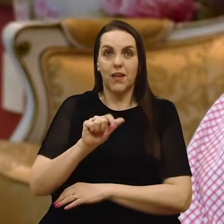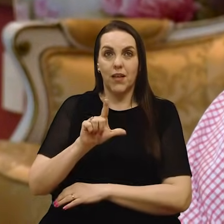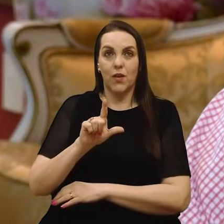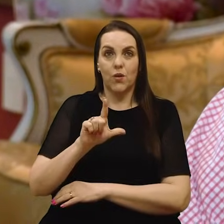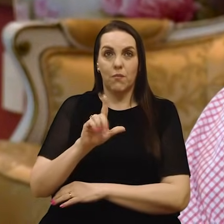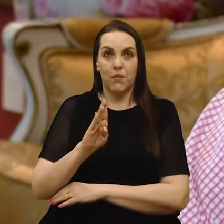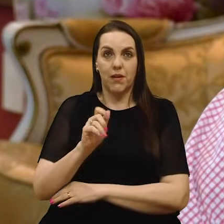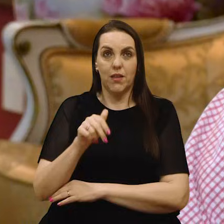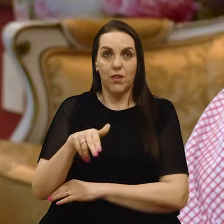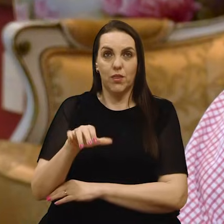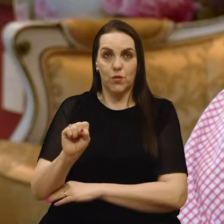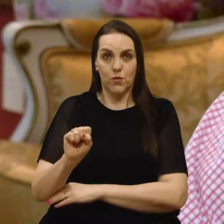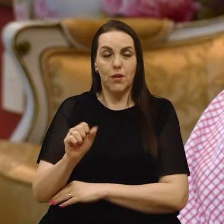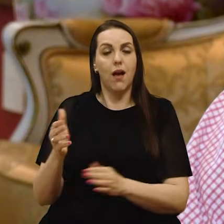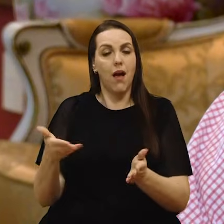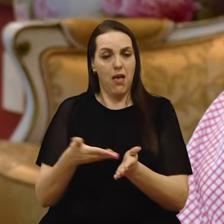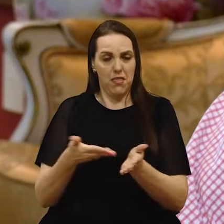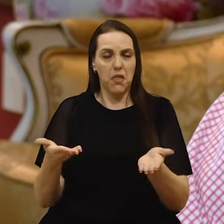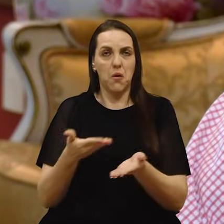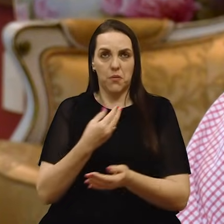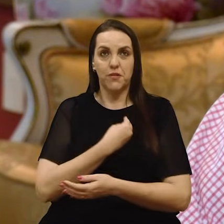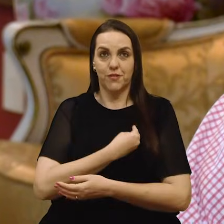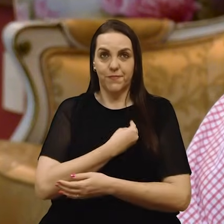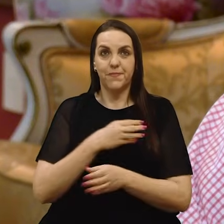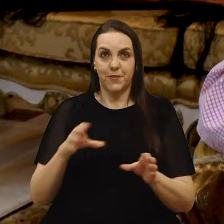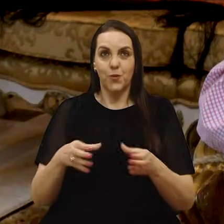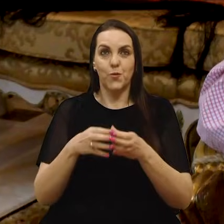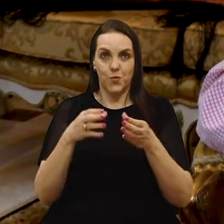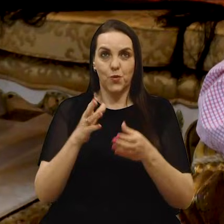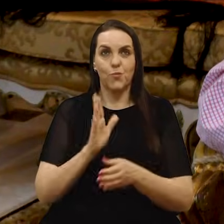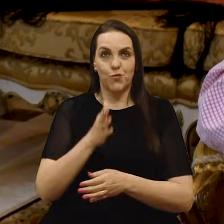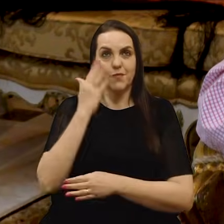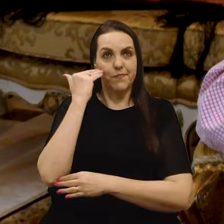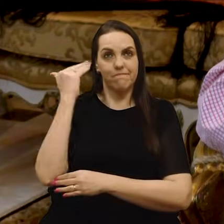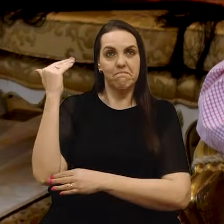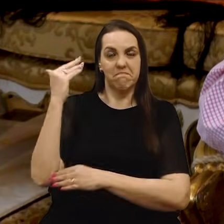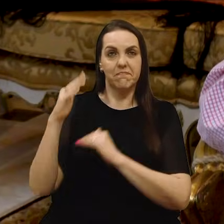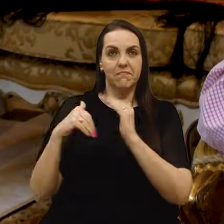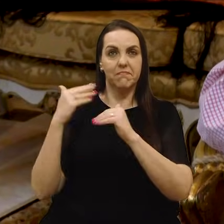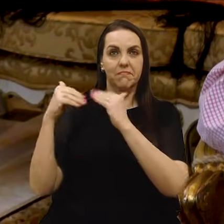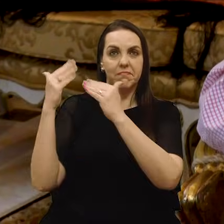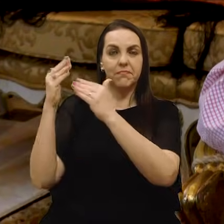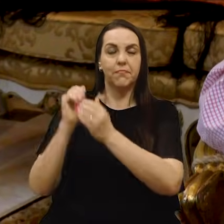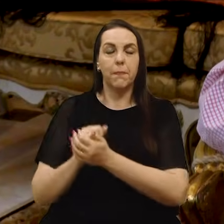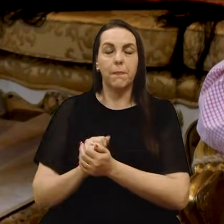chamava-se Álvaros, que até hoje existe, é um grupo famoso, e aí começamos